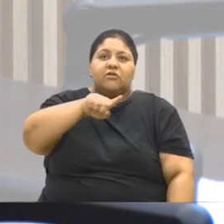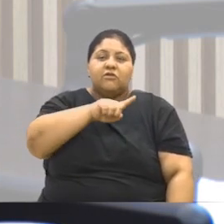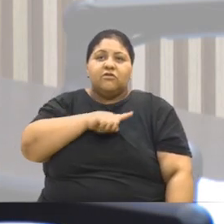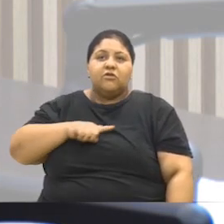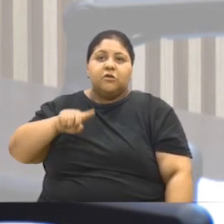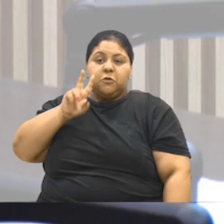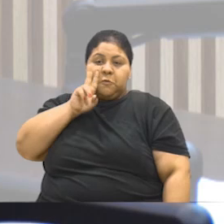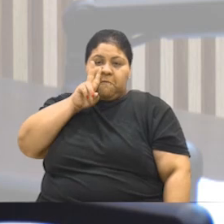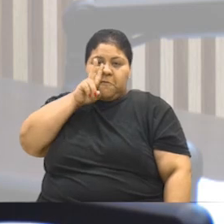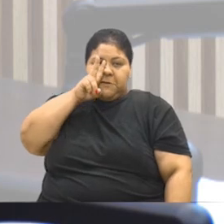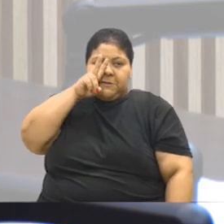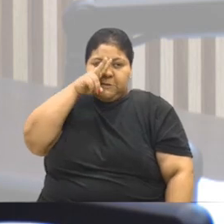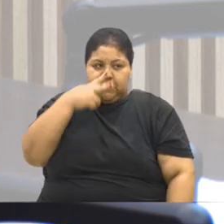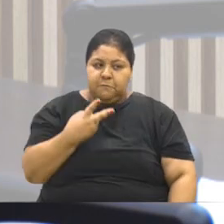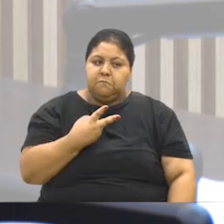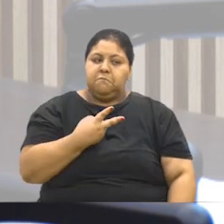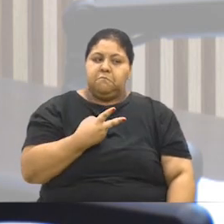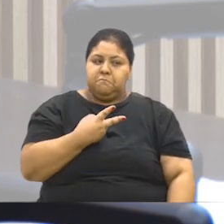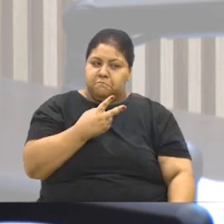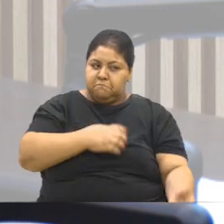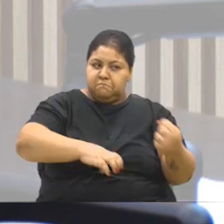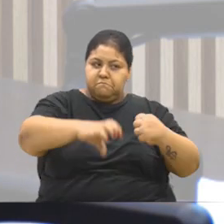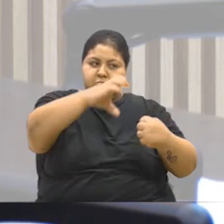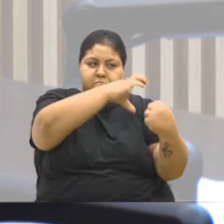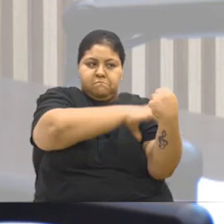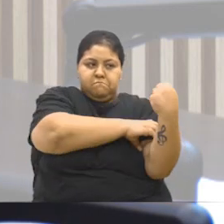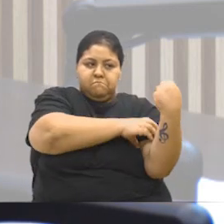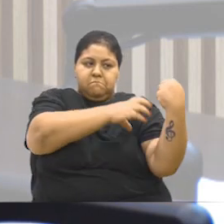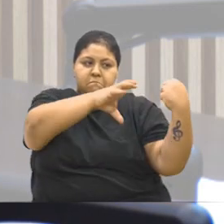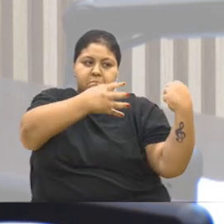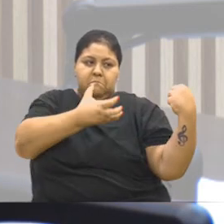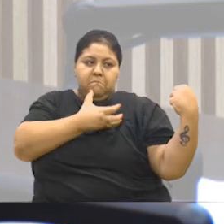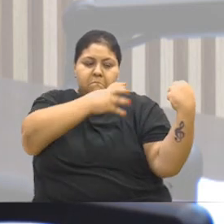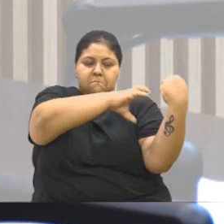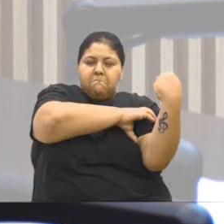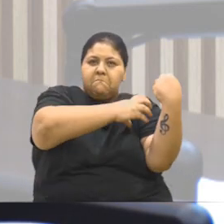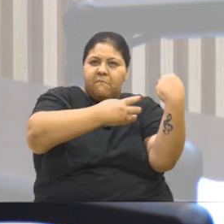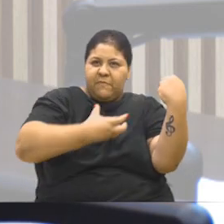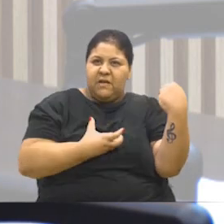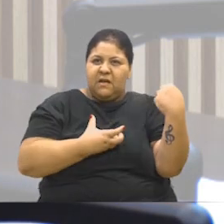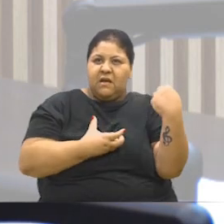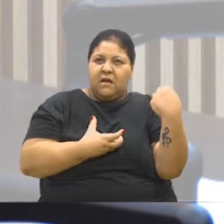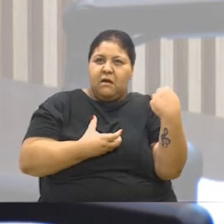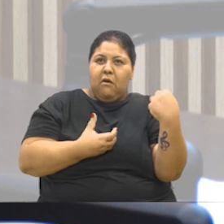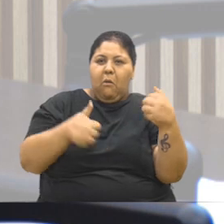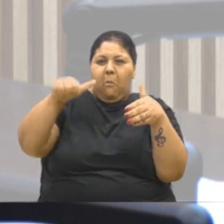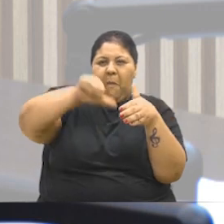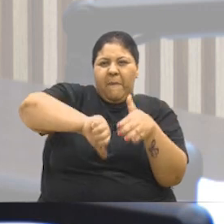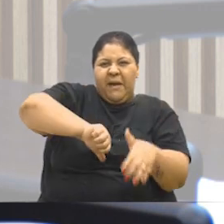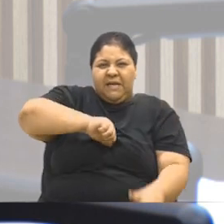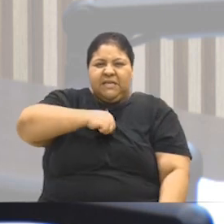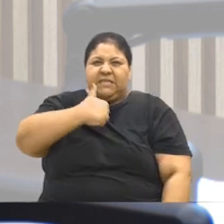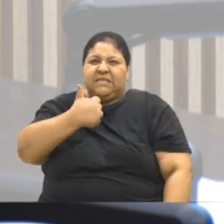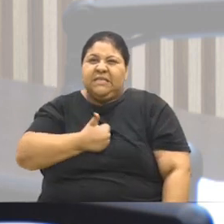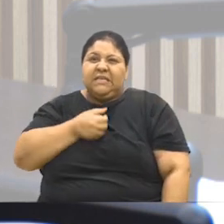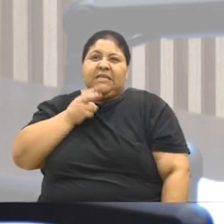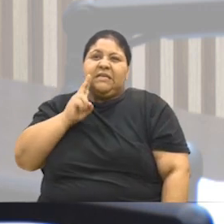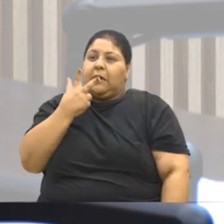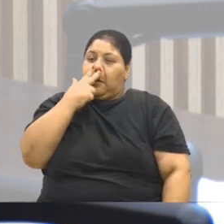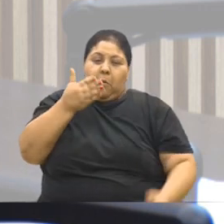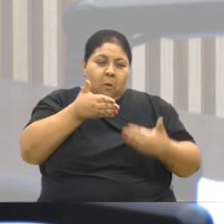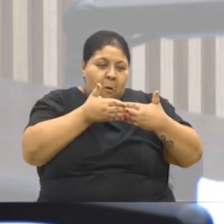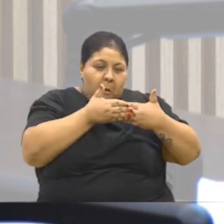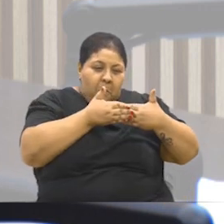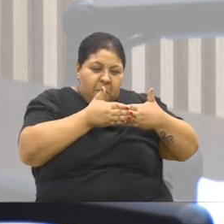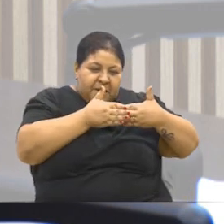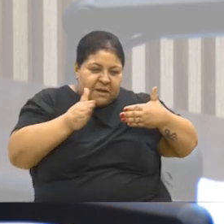nos empoderamos. Aí, nada nos abala. Com a baixa autoestima, a gente sempre vai deixar uma porta